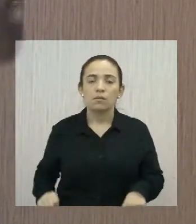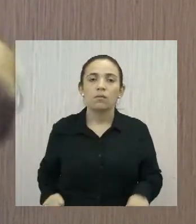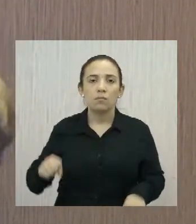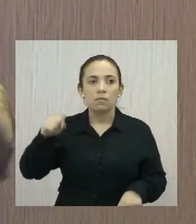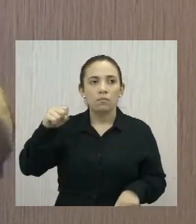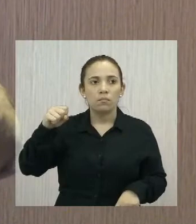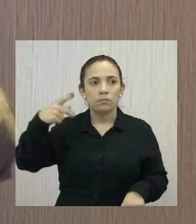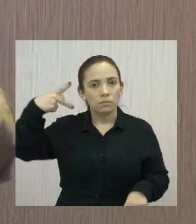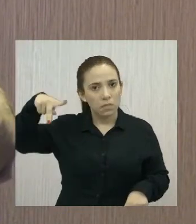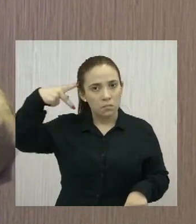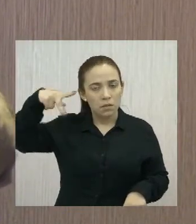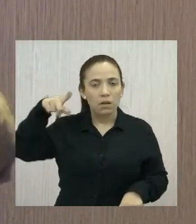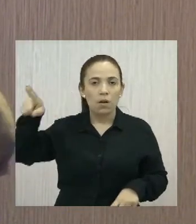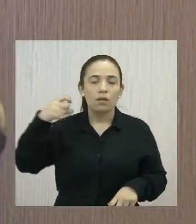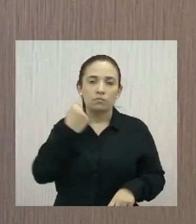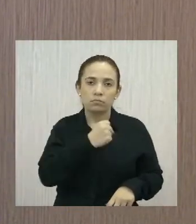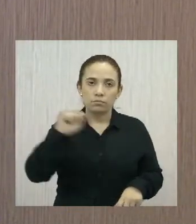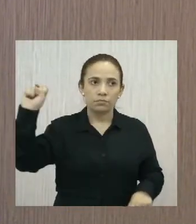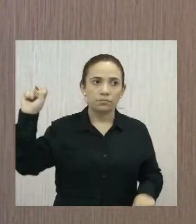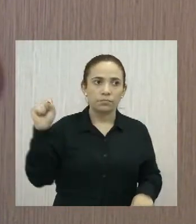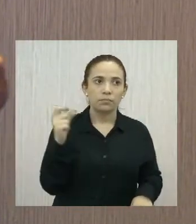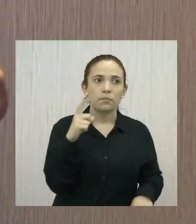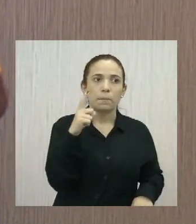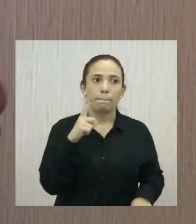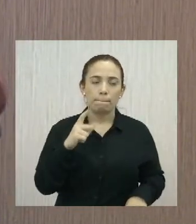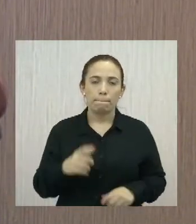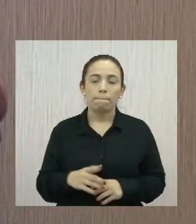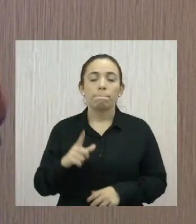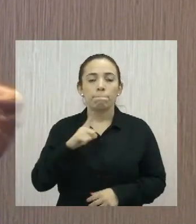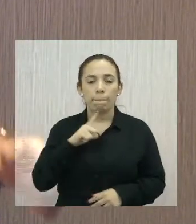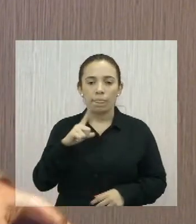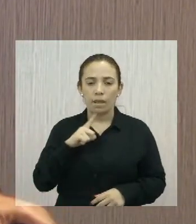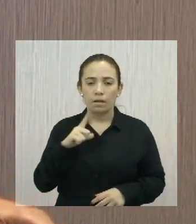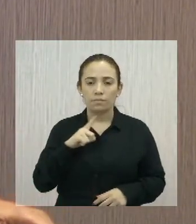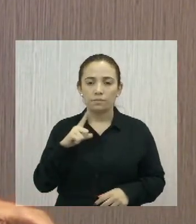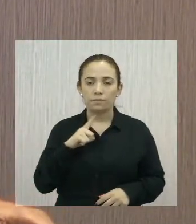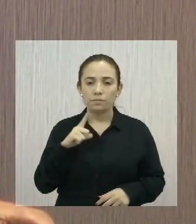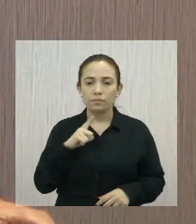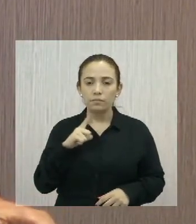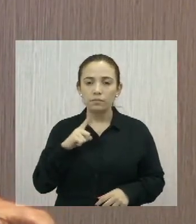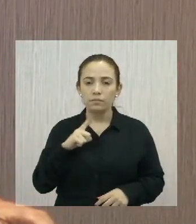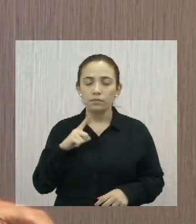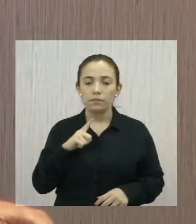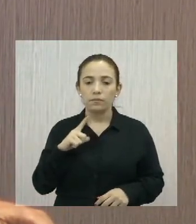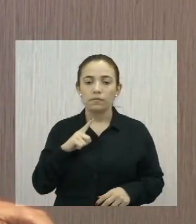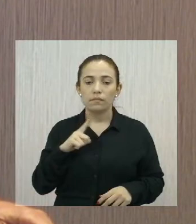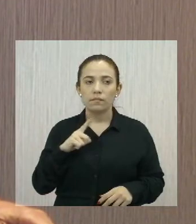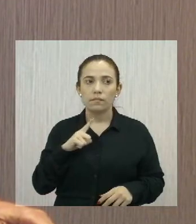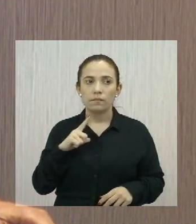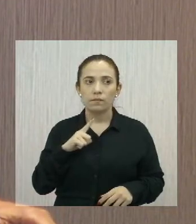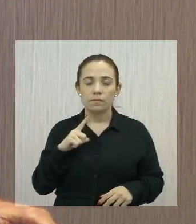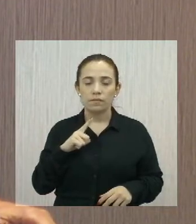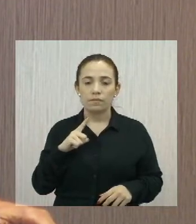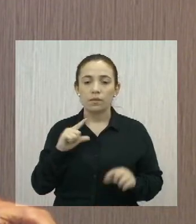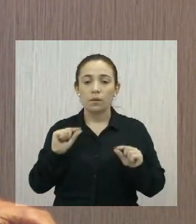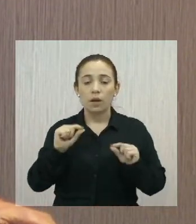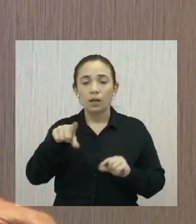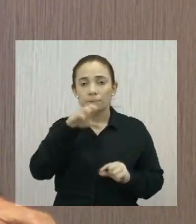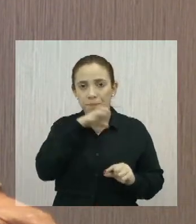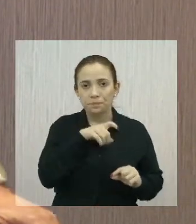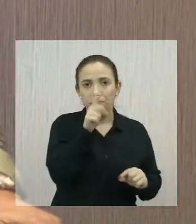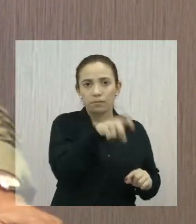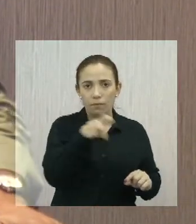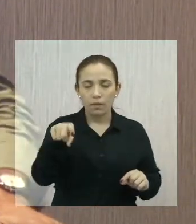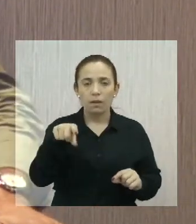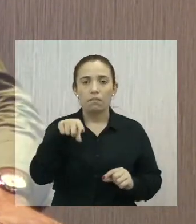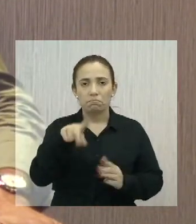dos defensores dela, a política de formalização estipulou um pagamento de imposto. Então, esse mesmo MEI, que pode